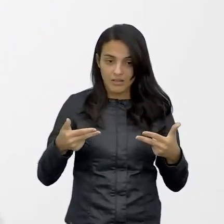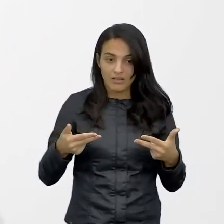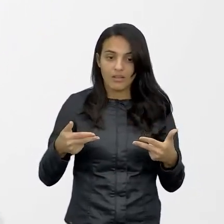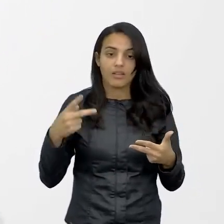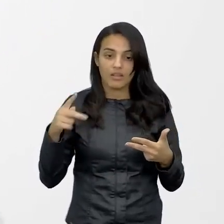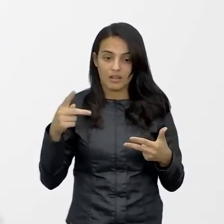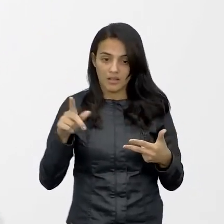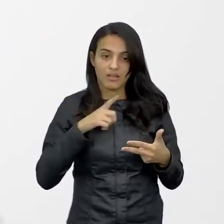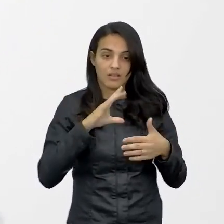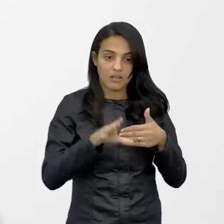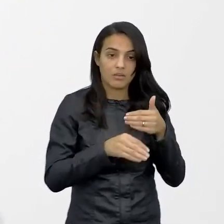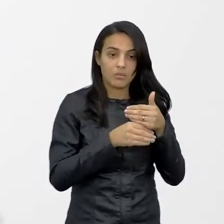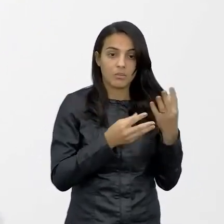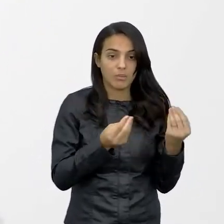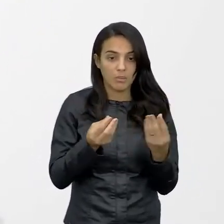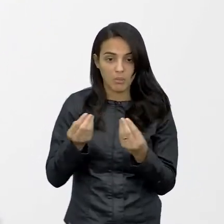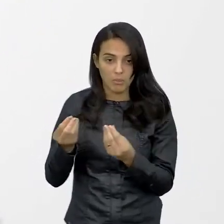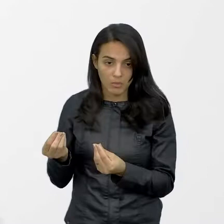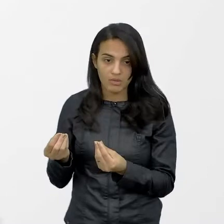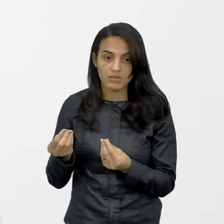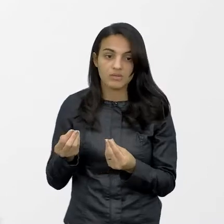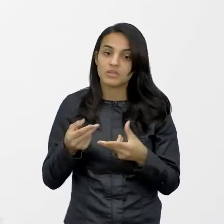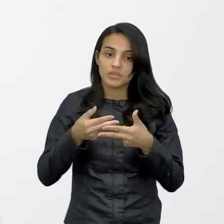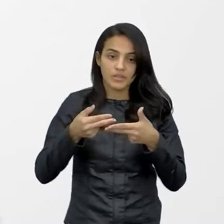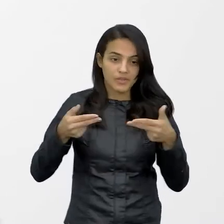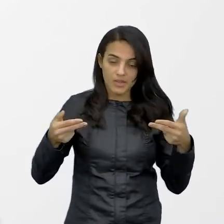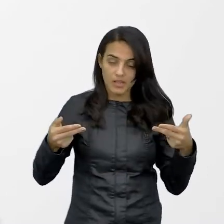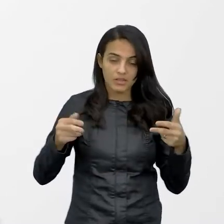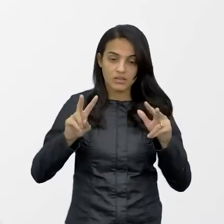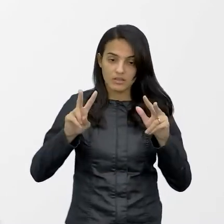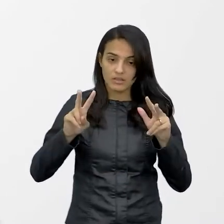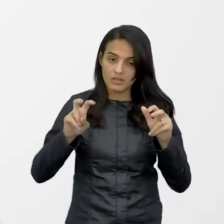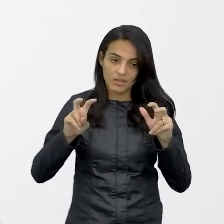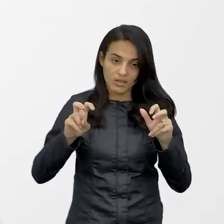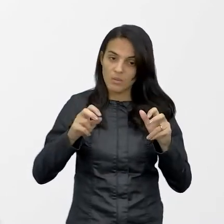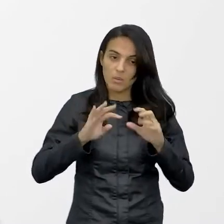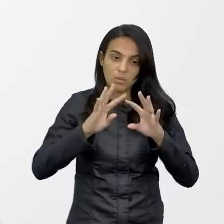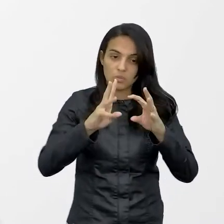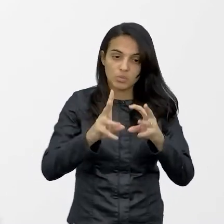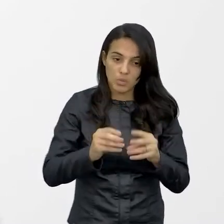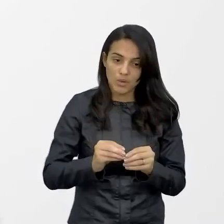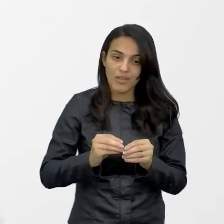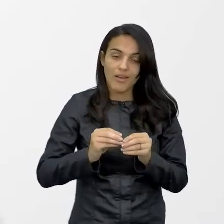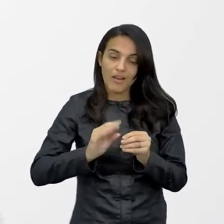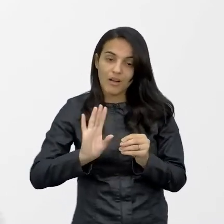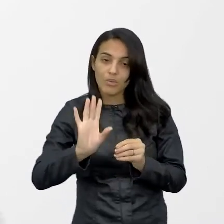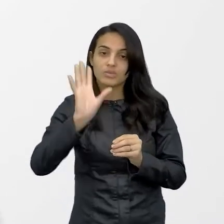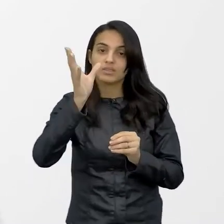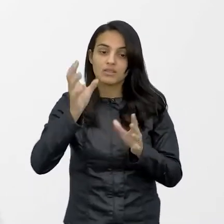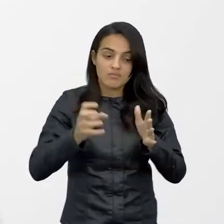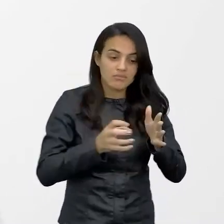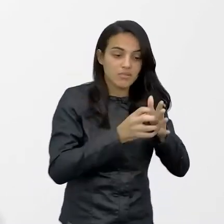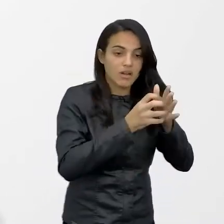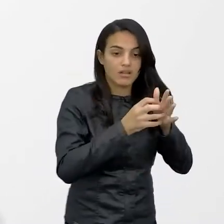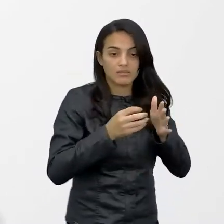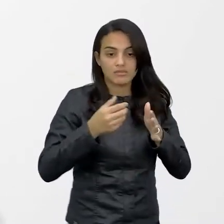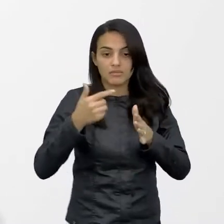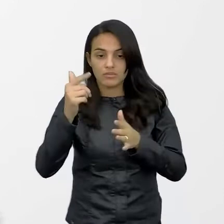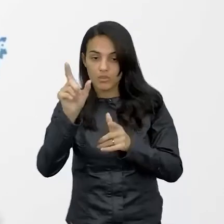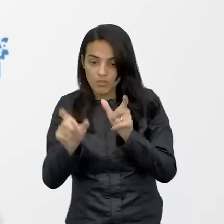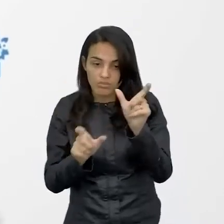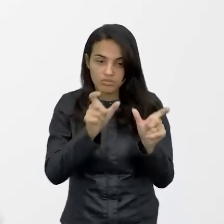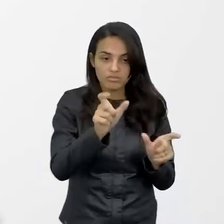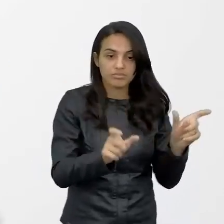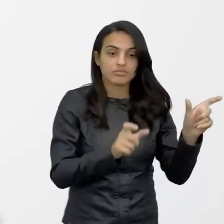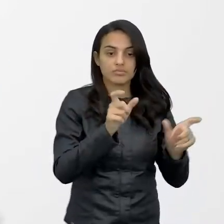são compostos de muitos elementos em diferentes escalas, com todos esses níveis afetando uns aos outros.